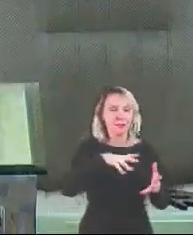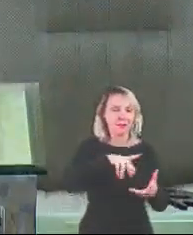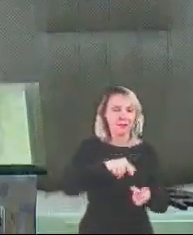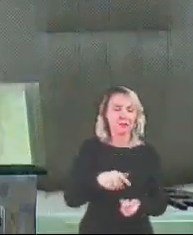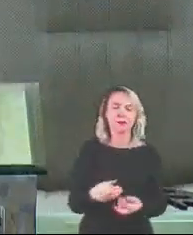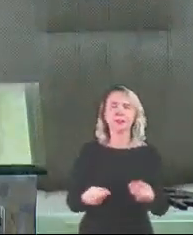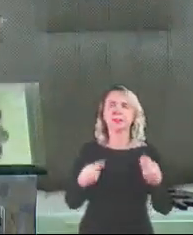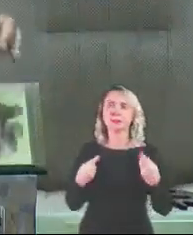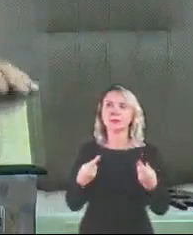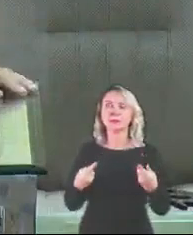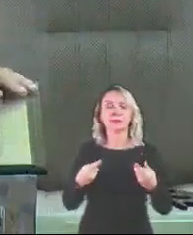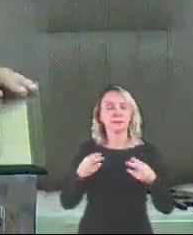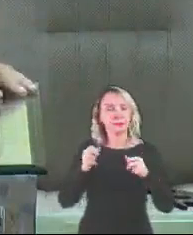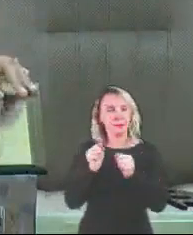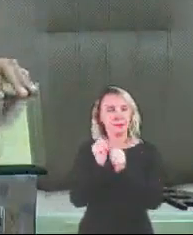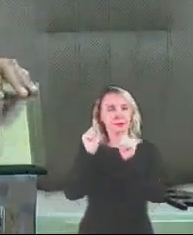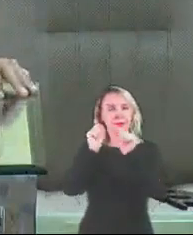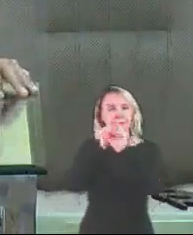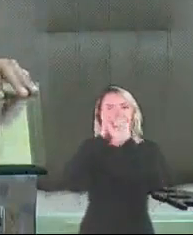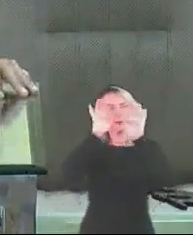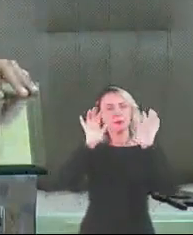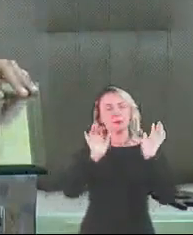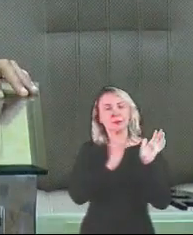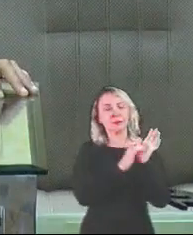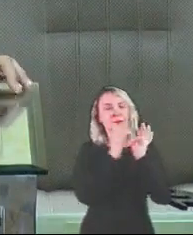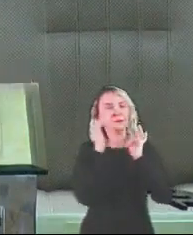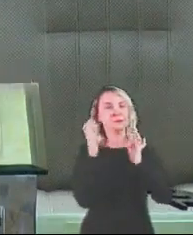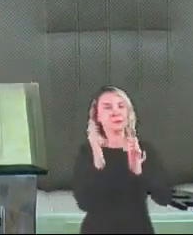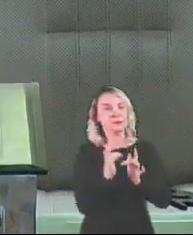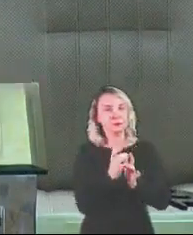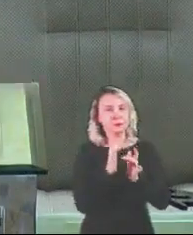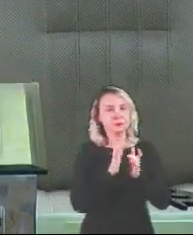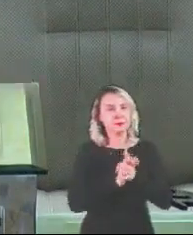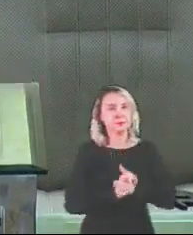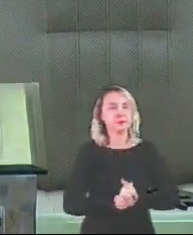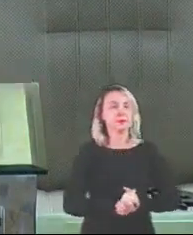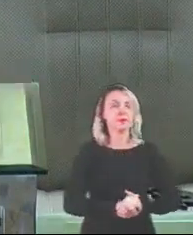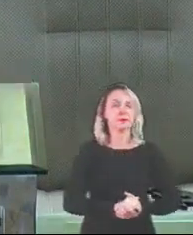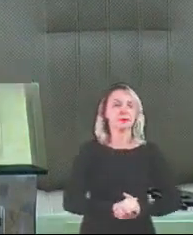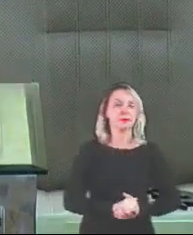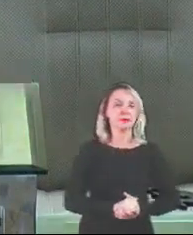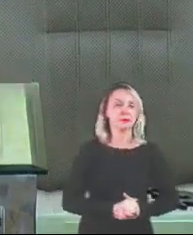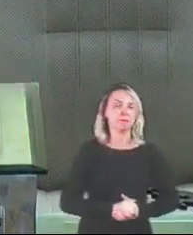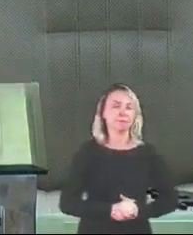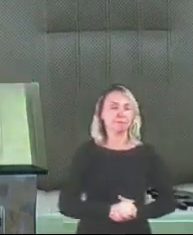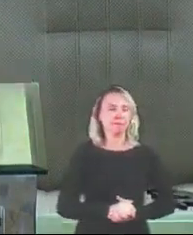todos sempre. Glórias a Jesus. Glória a Deus, glória a Jesus.